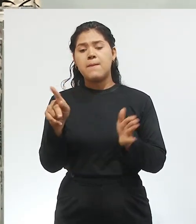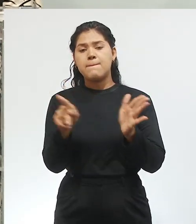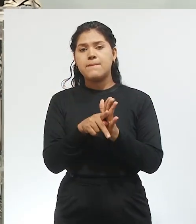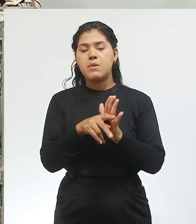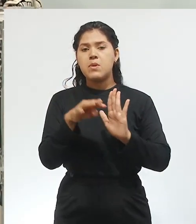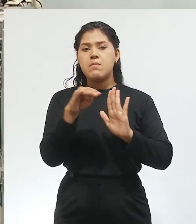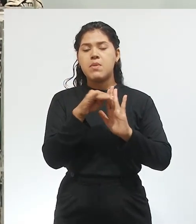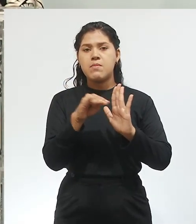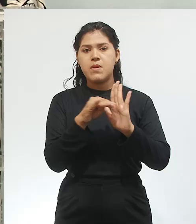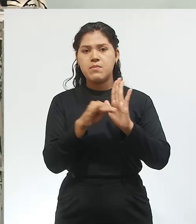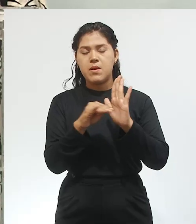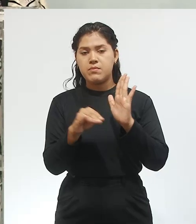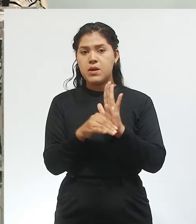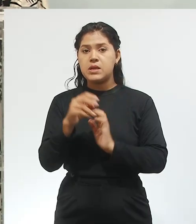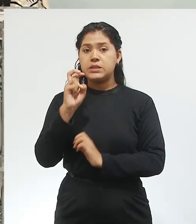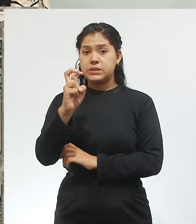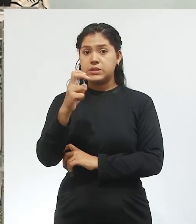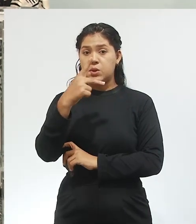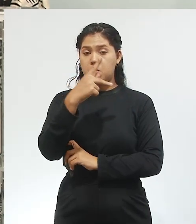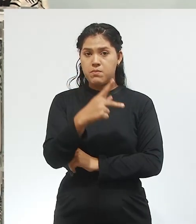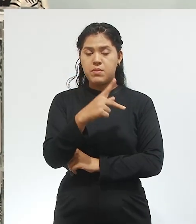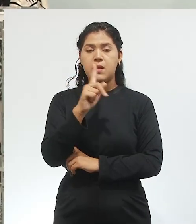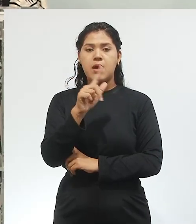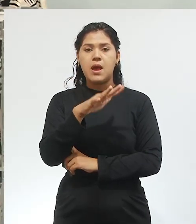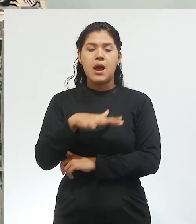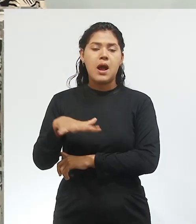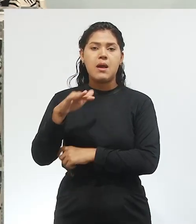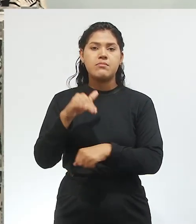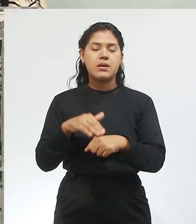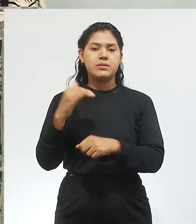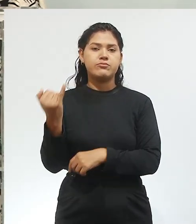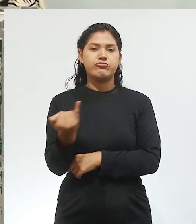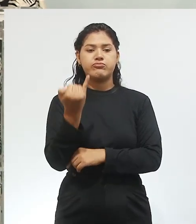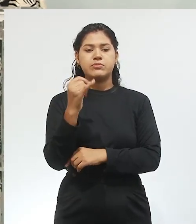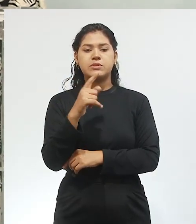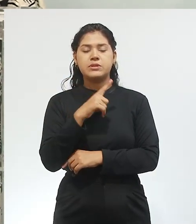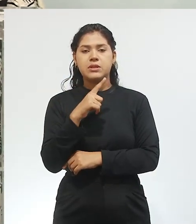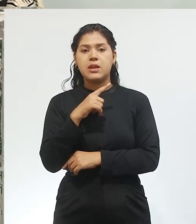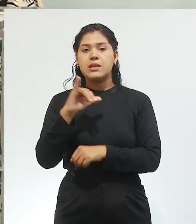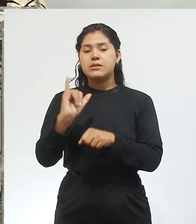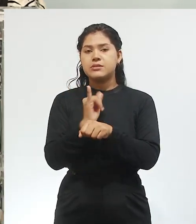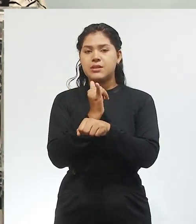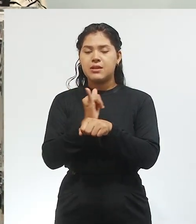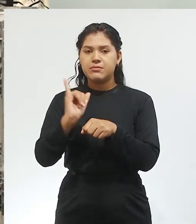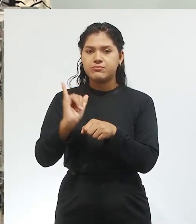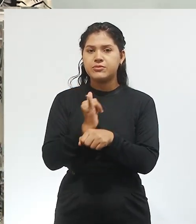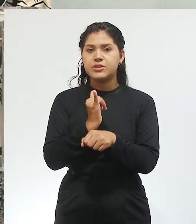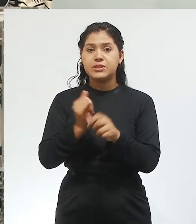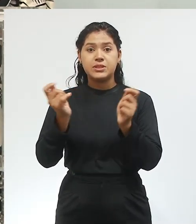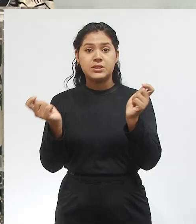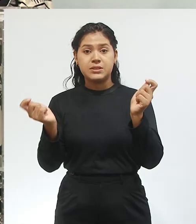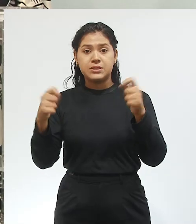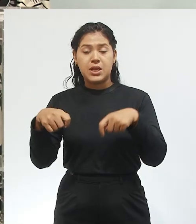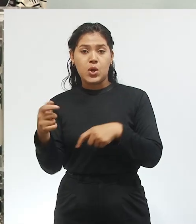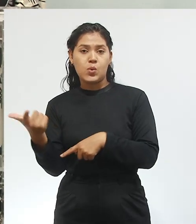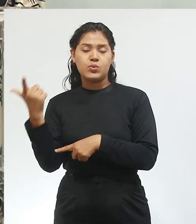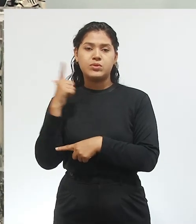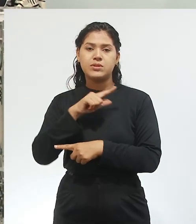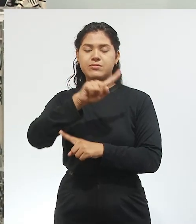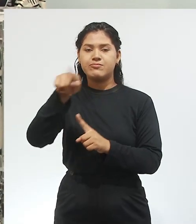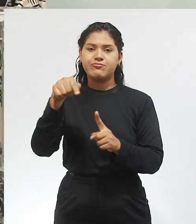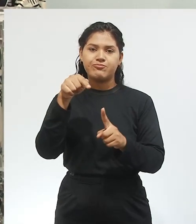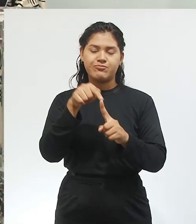parte aqui, ela é o grande nó, né? Aqui que a gente tem as nossas estratégias para a gente conseguir